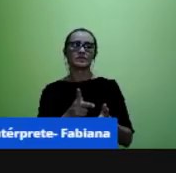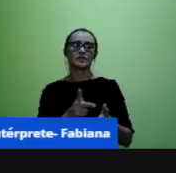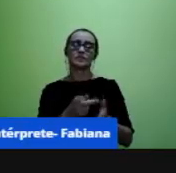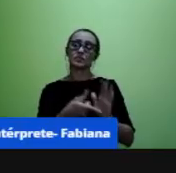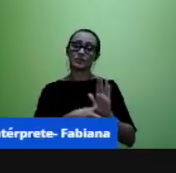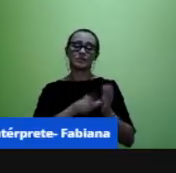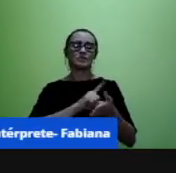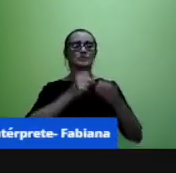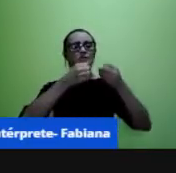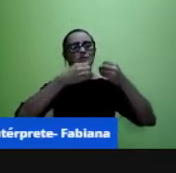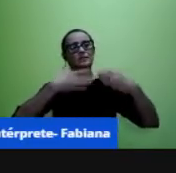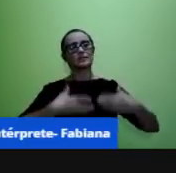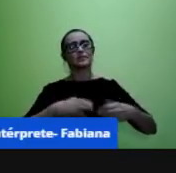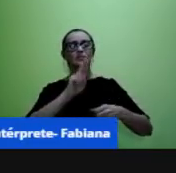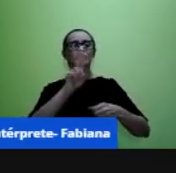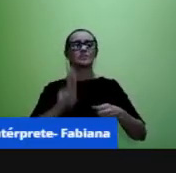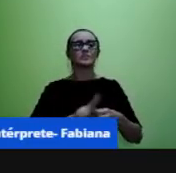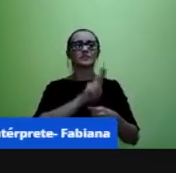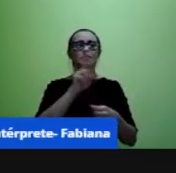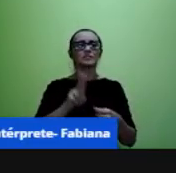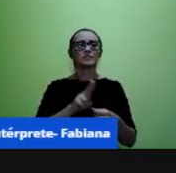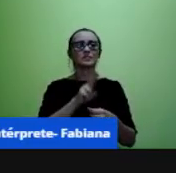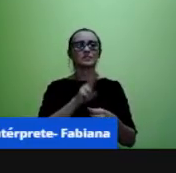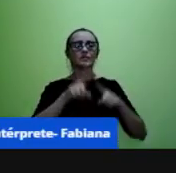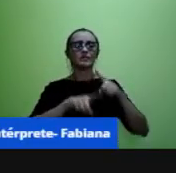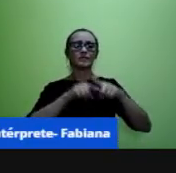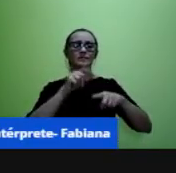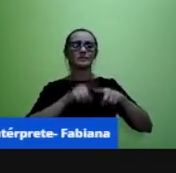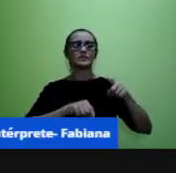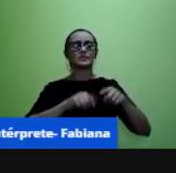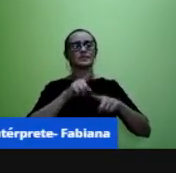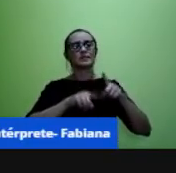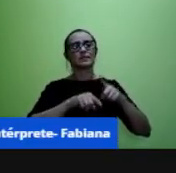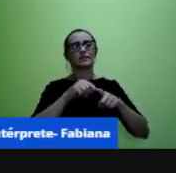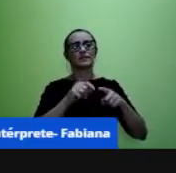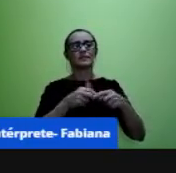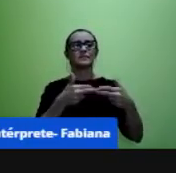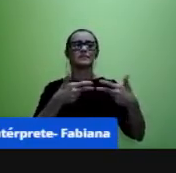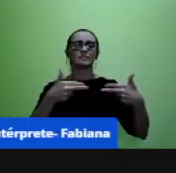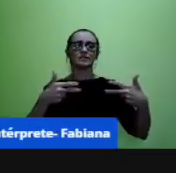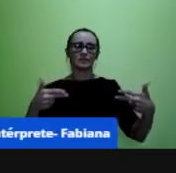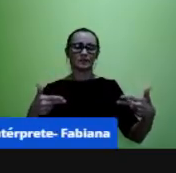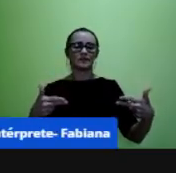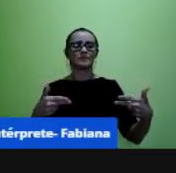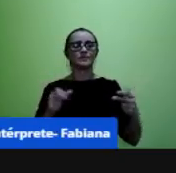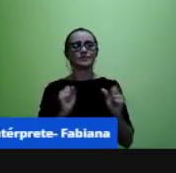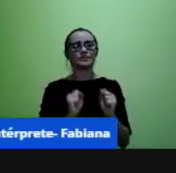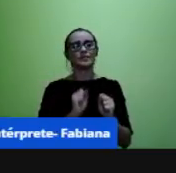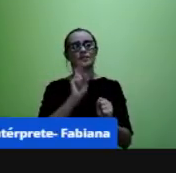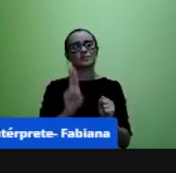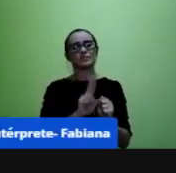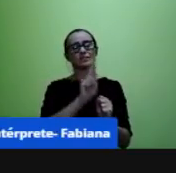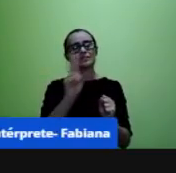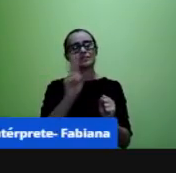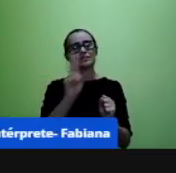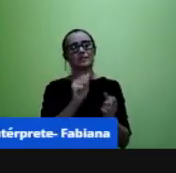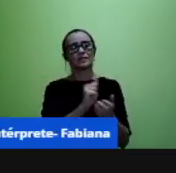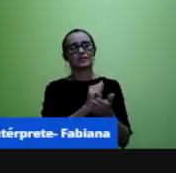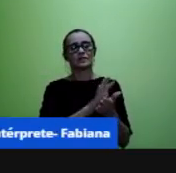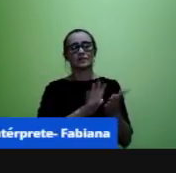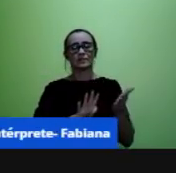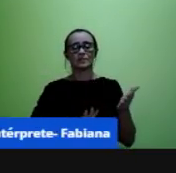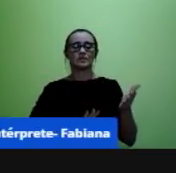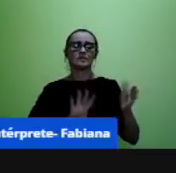utilizar recursos diferenciados. Né? Então, vocês podem utilizar as atividades complementares que